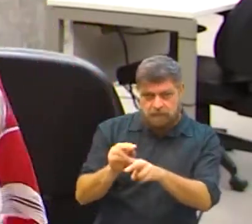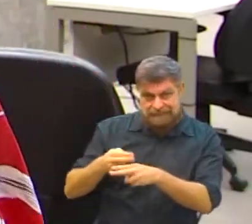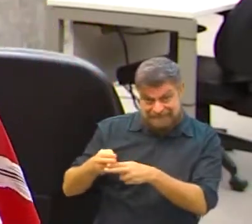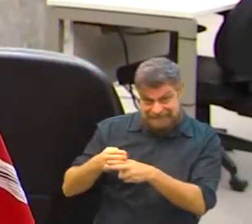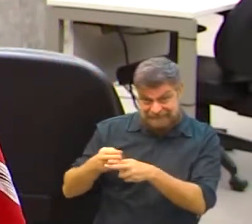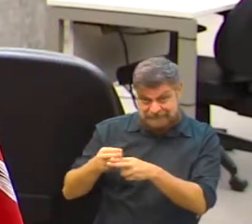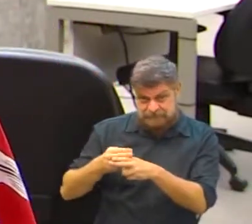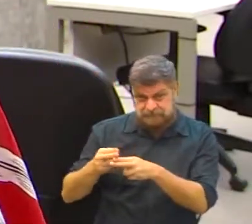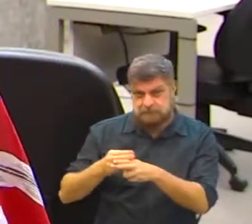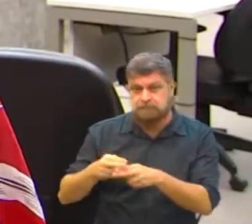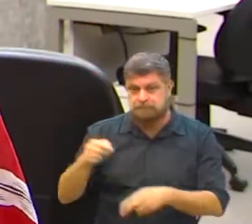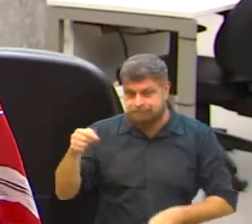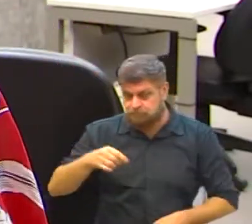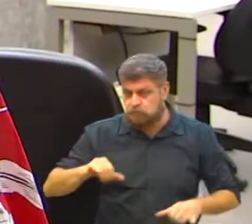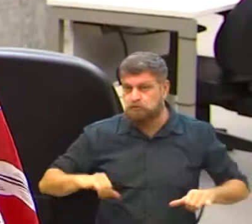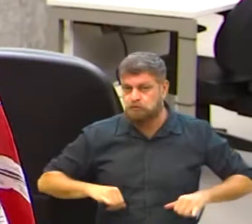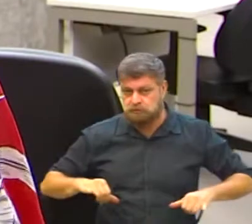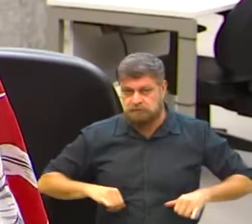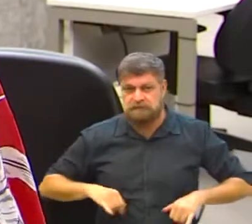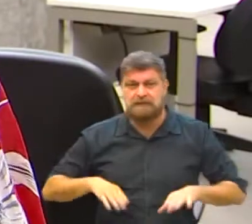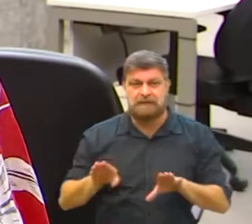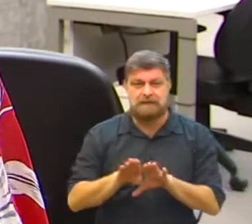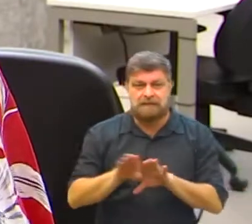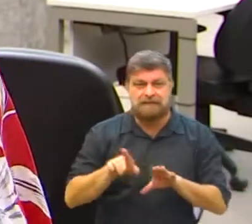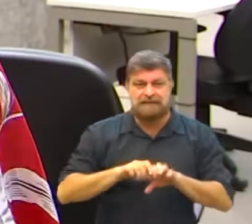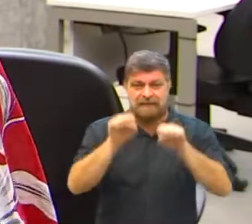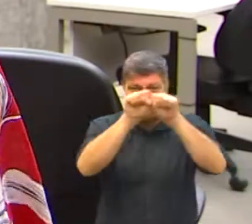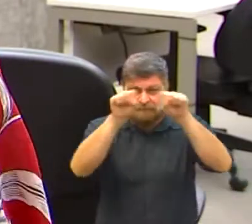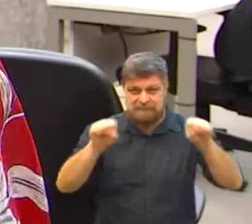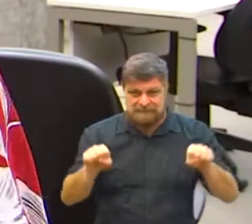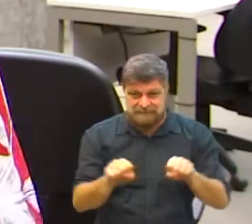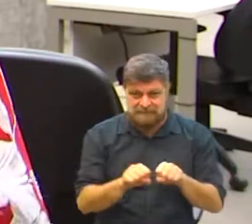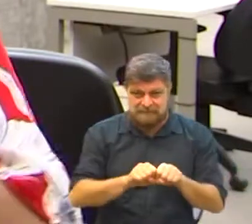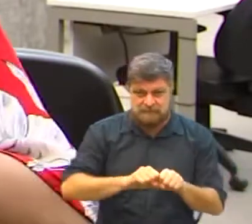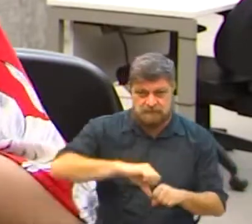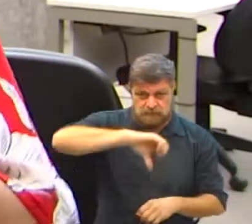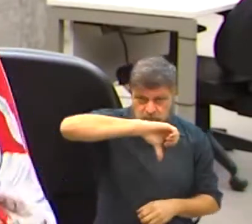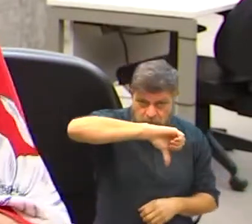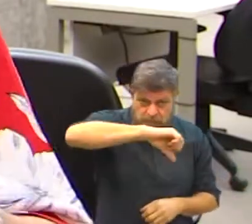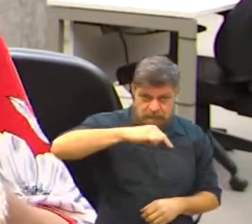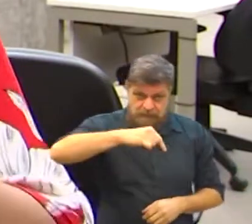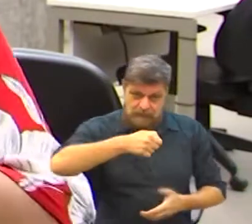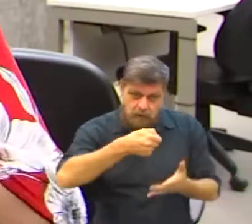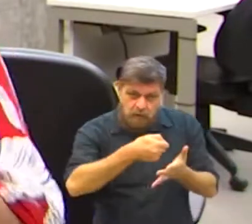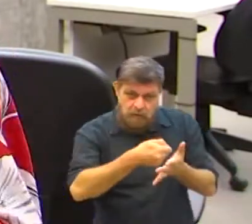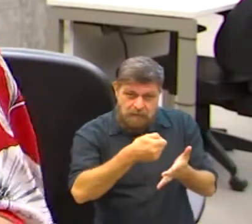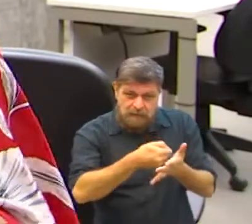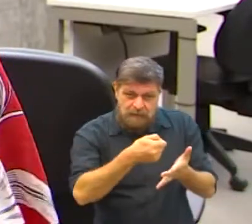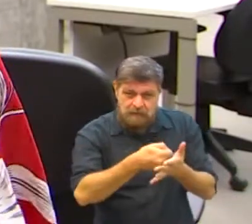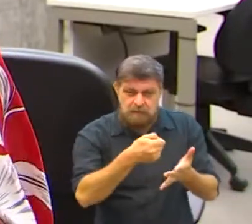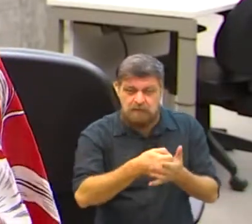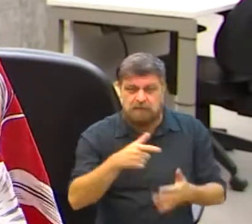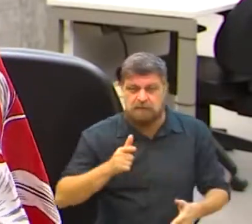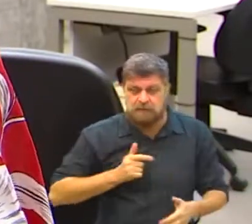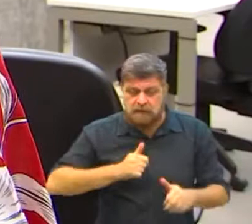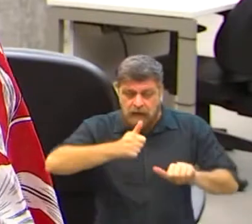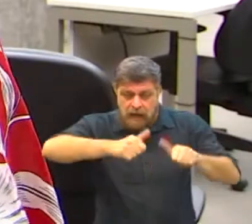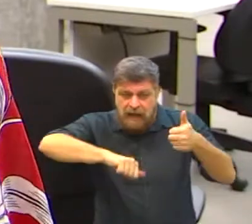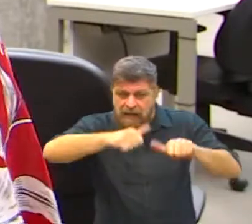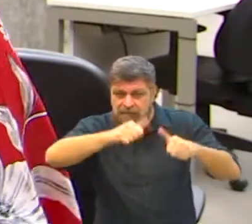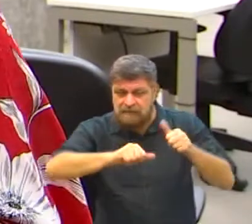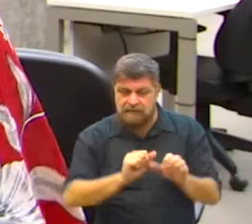né? E tem todo o sistema SIS-9, né, que é o sistema obrigatório